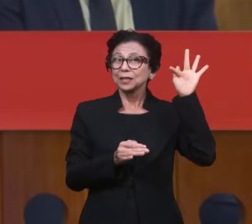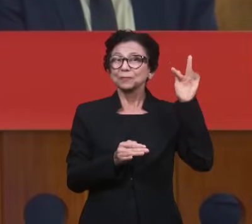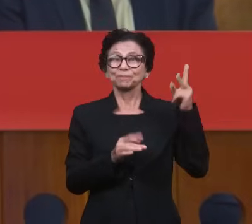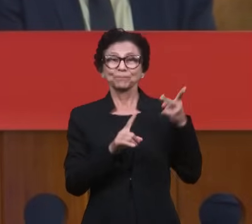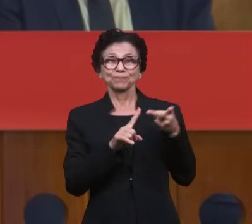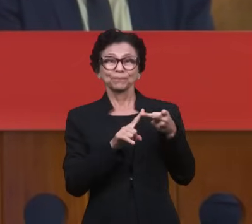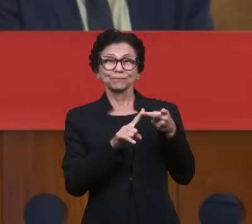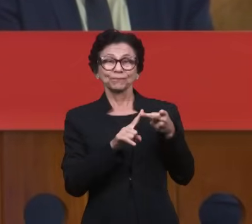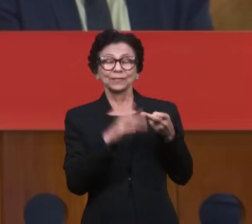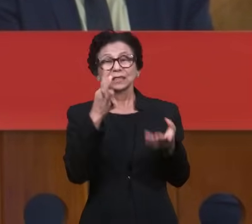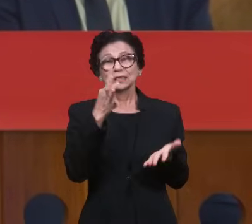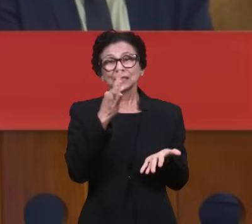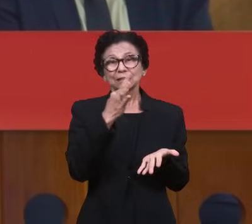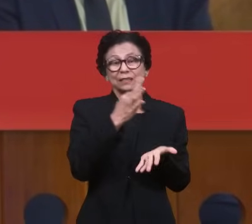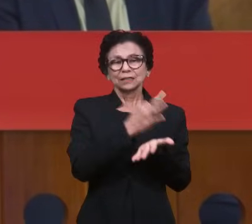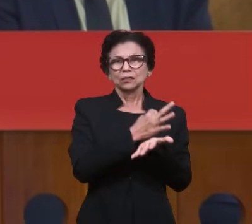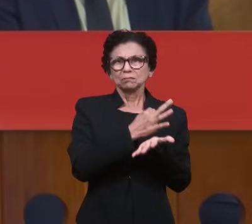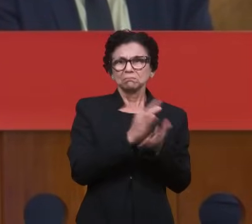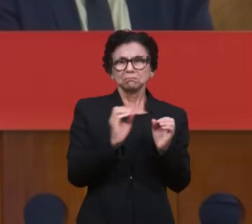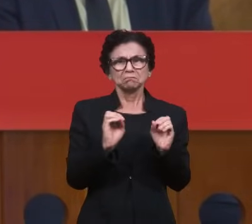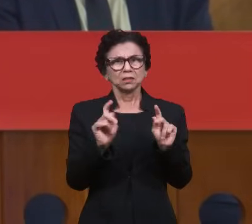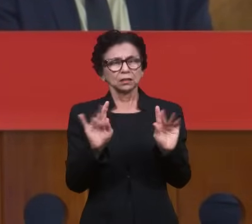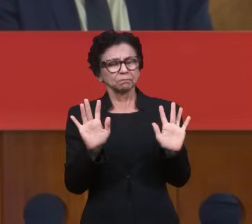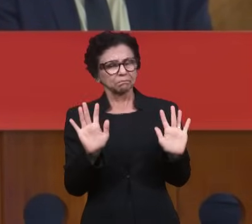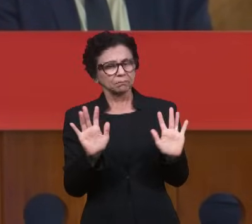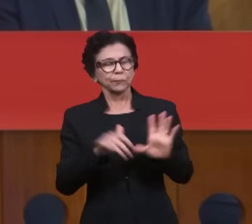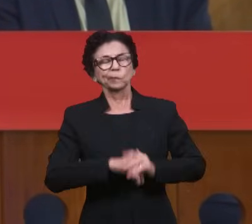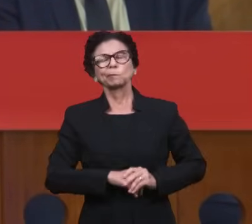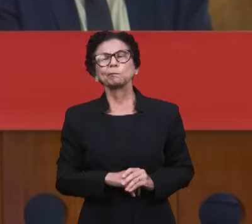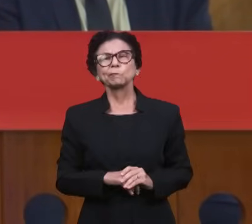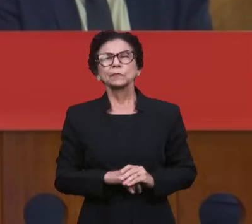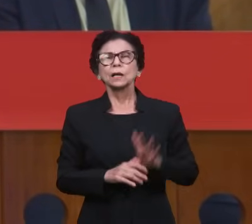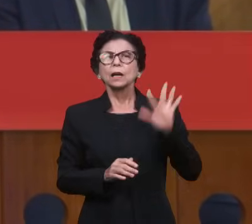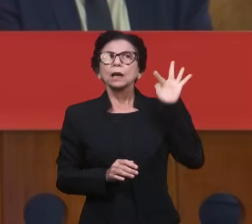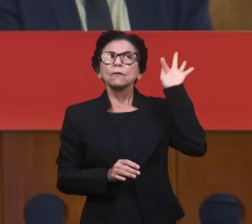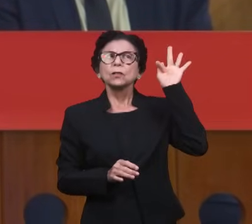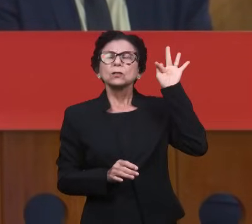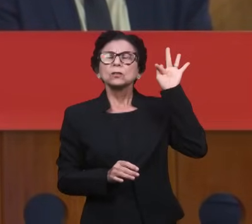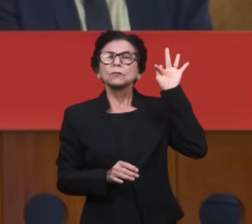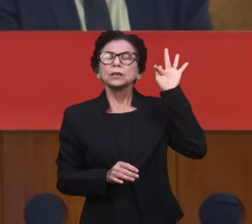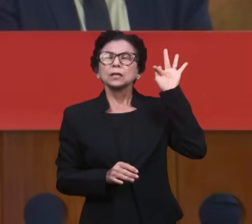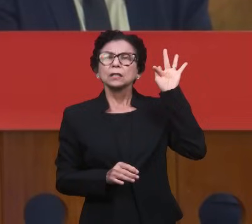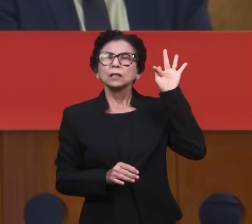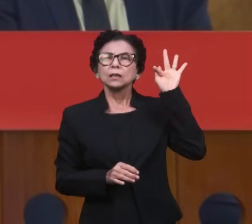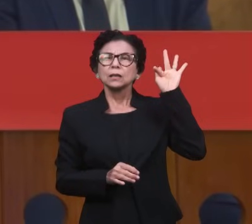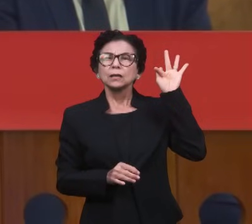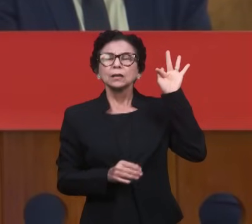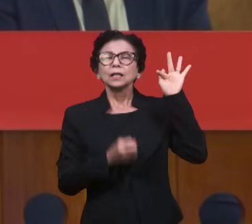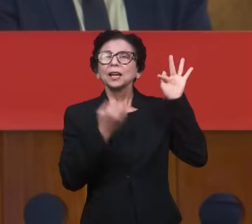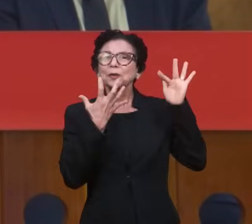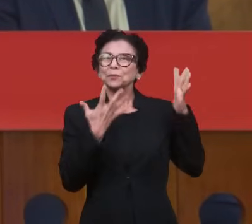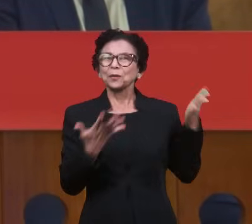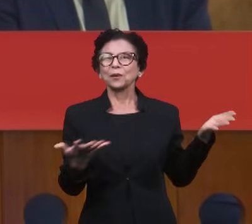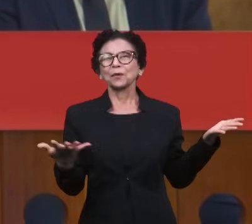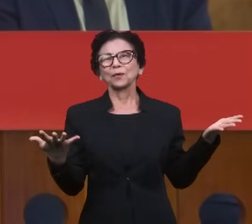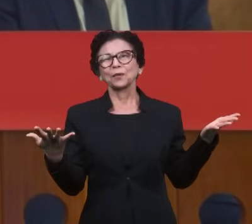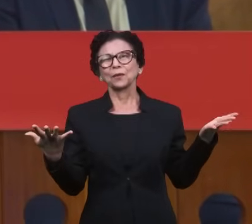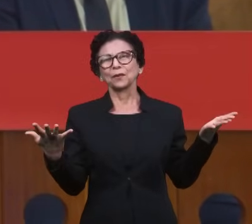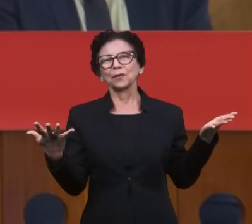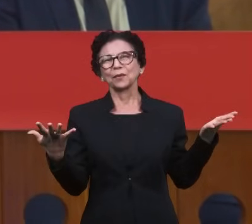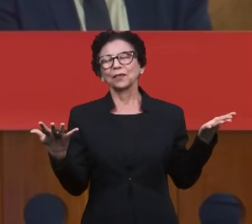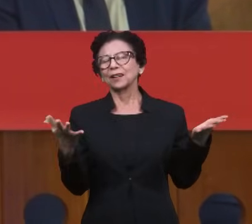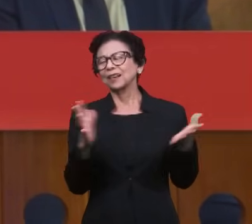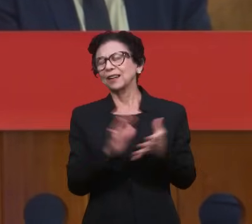teologia, tudo certo, está tudo certo. Aí você pensa, filosofia é pecado? Não, filosofia é um encanto, filosofia é uma